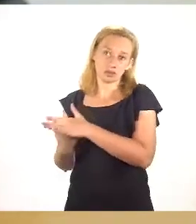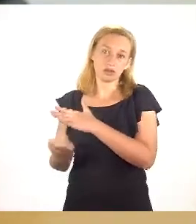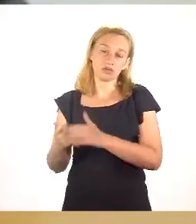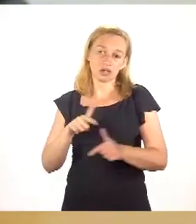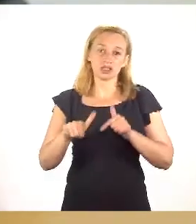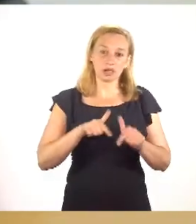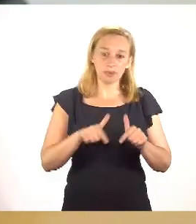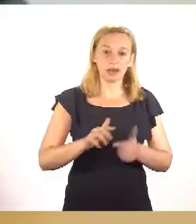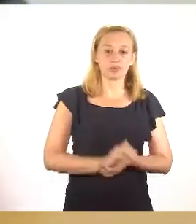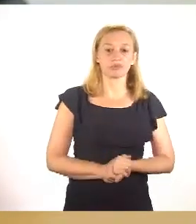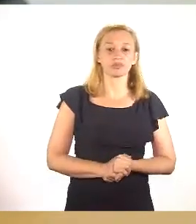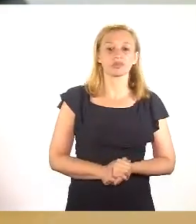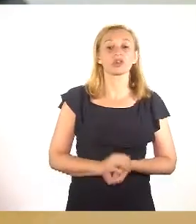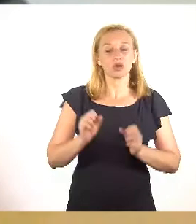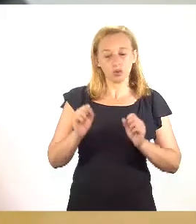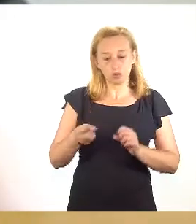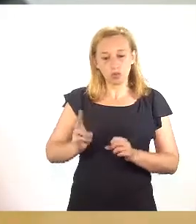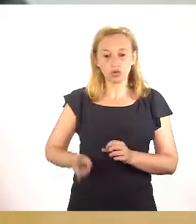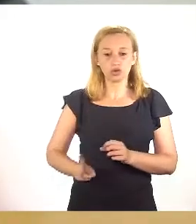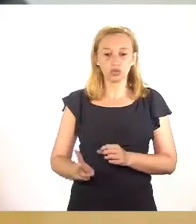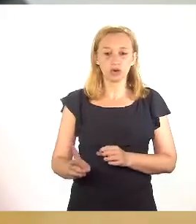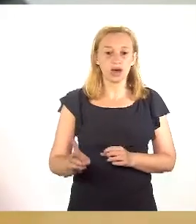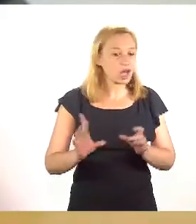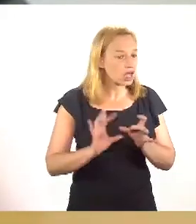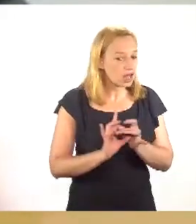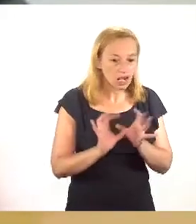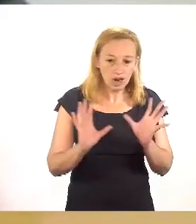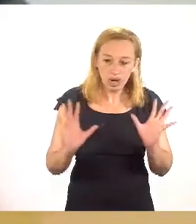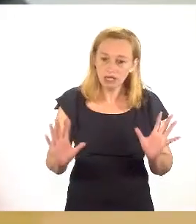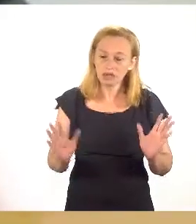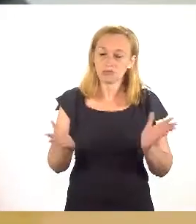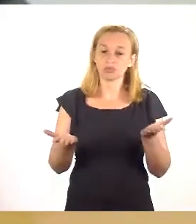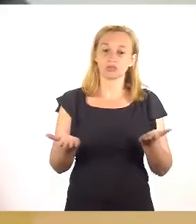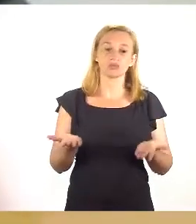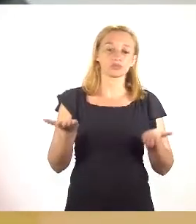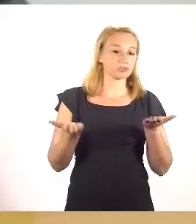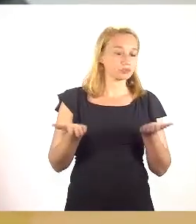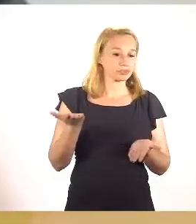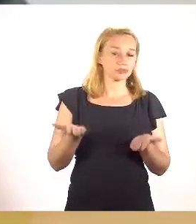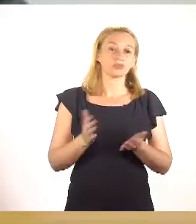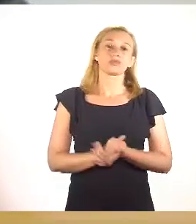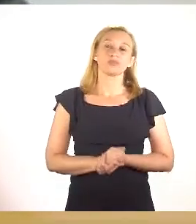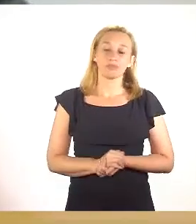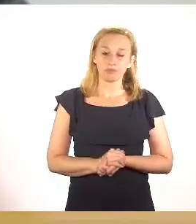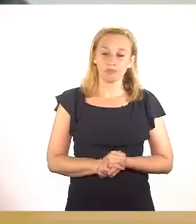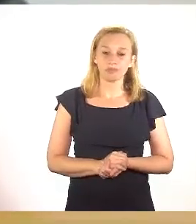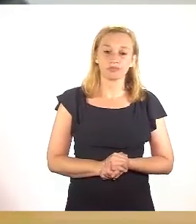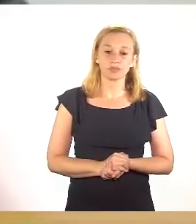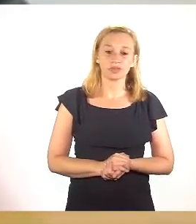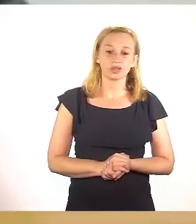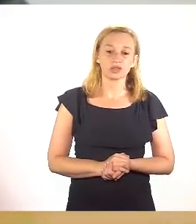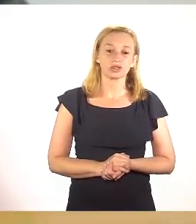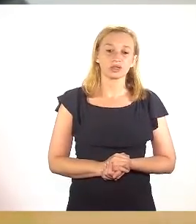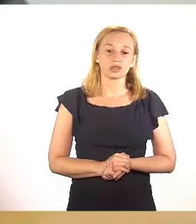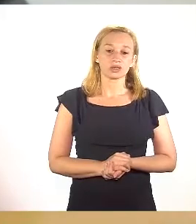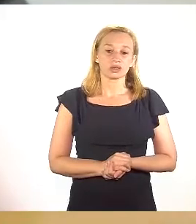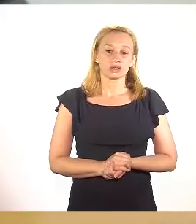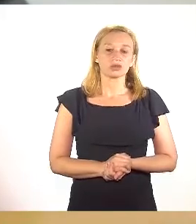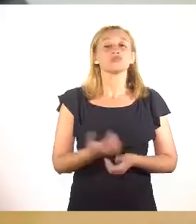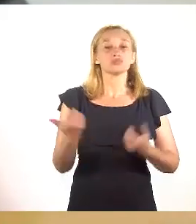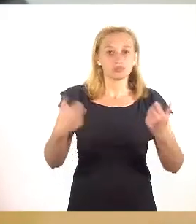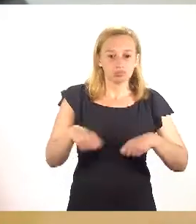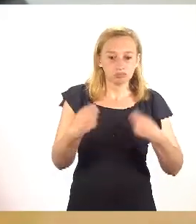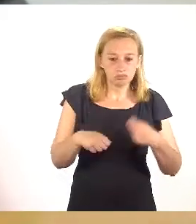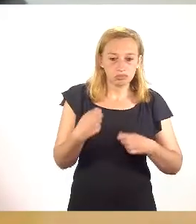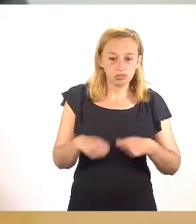é óbvio que ela tem que se manter absolutamente imparcial. E isso, um mecanismo absolutamente necessário,